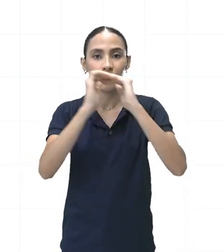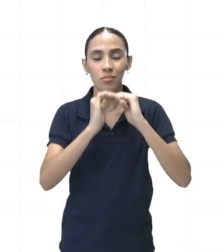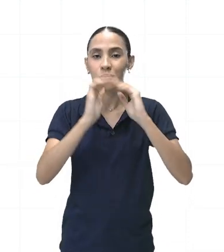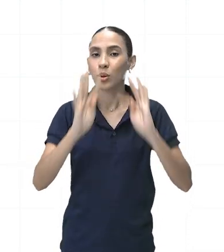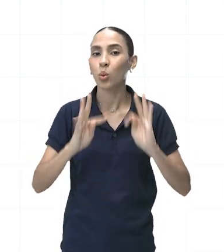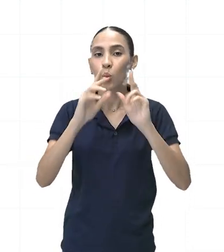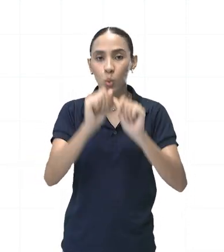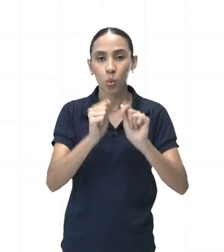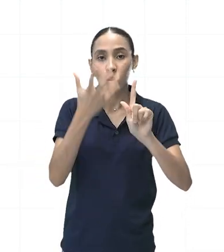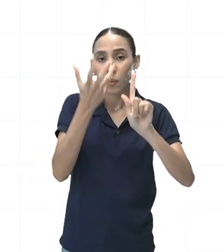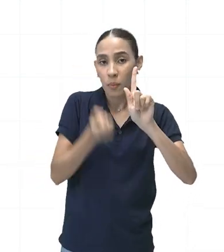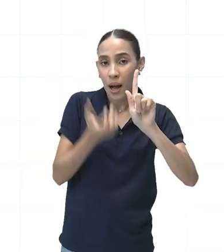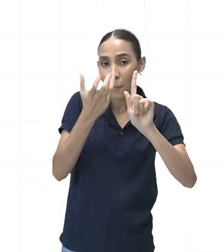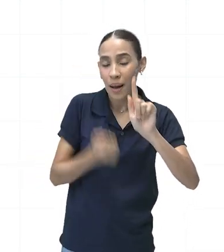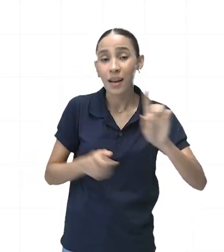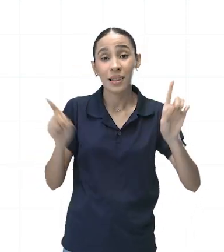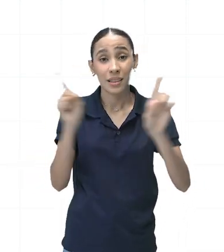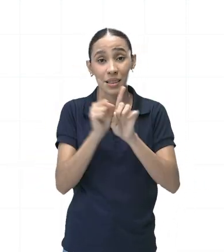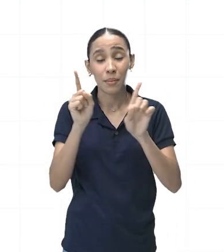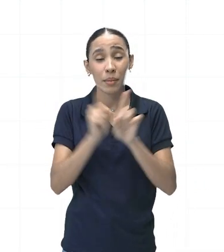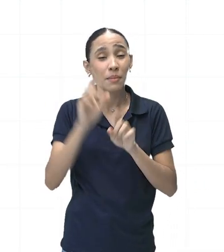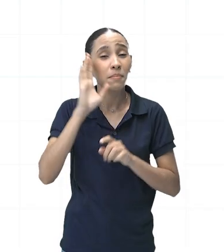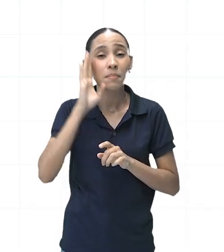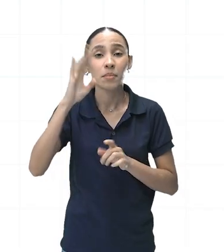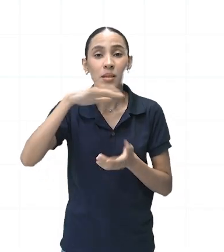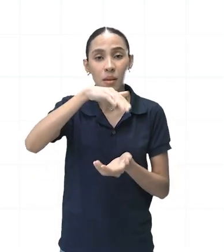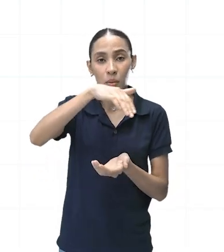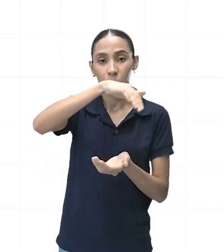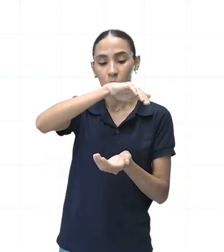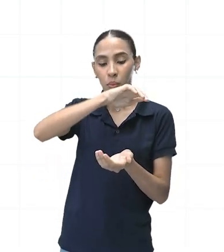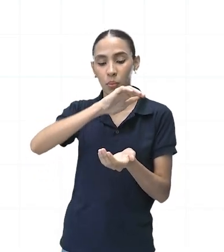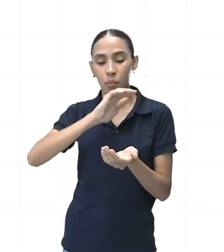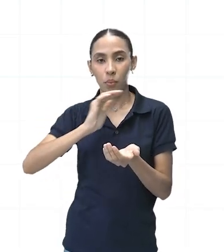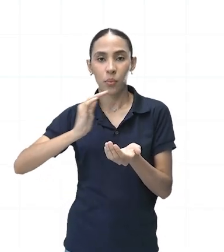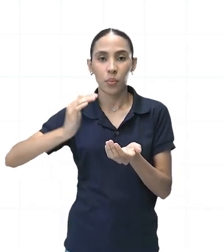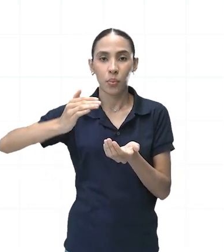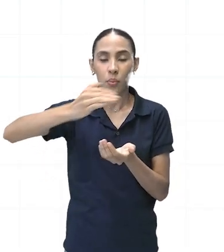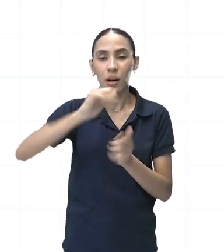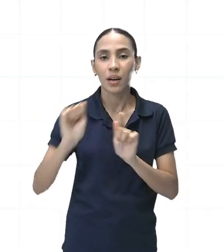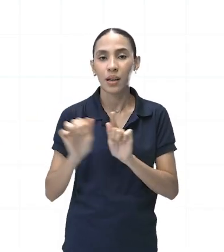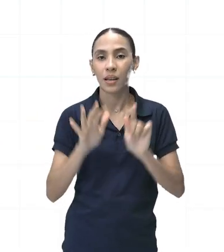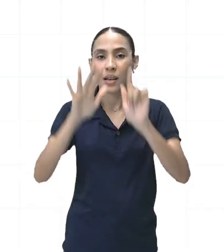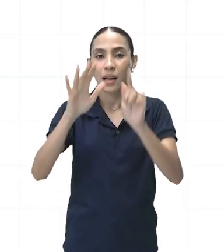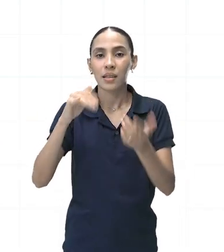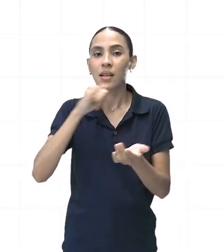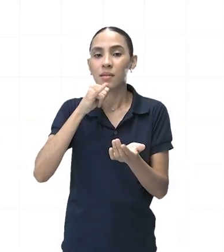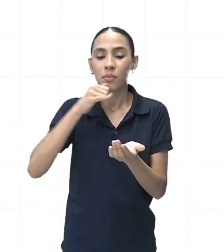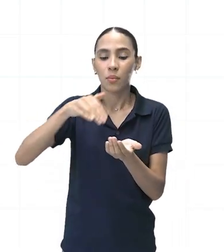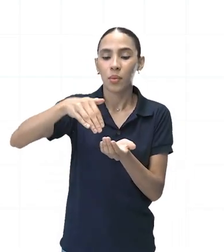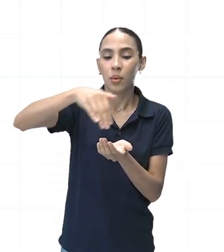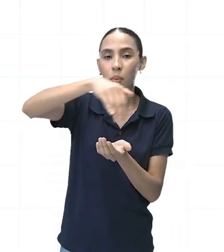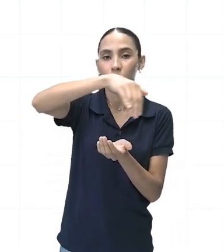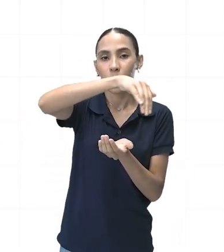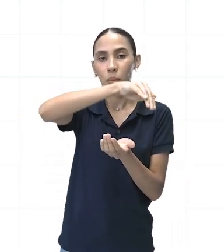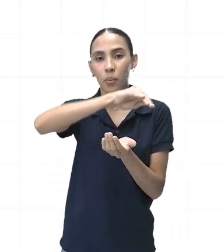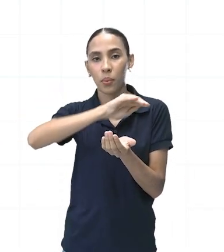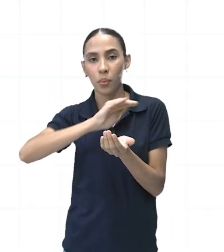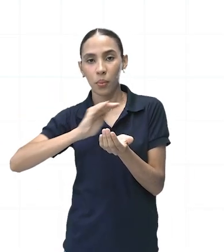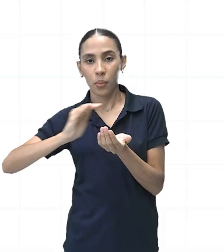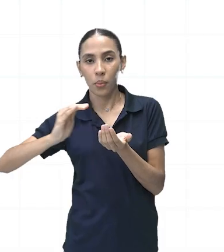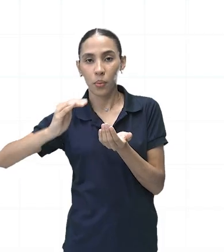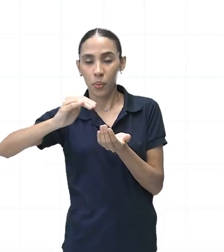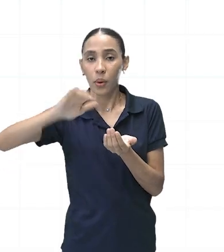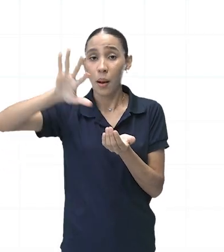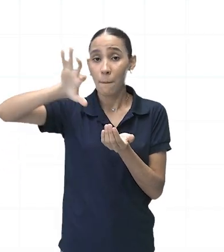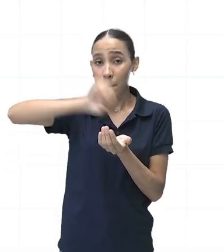absolutamente tudo, incluindo a nossa atmosfera, que é essa camada de gases que circunda o planeta, presos